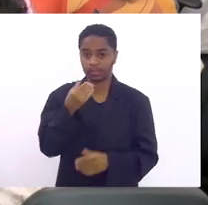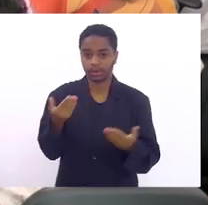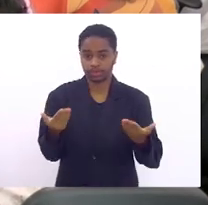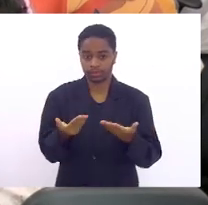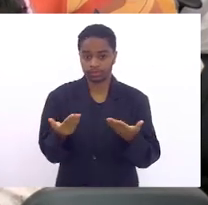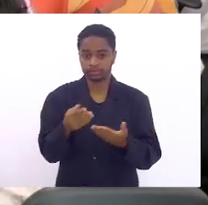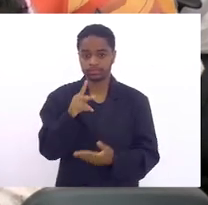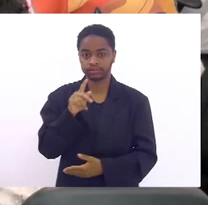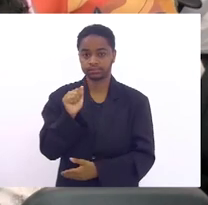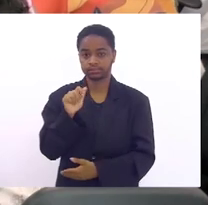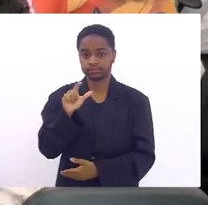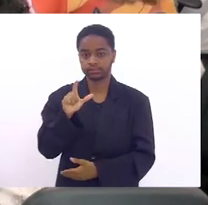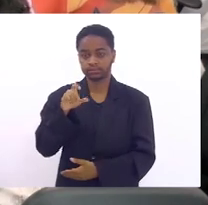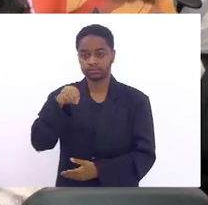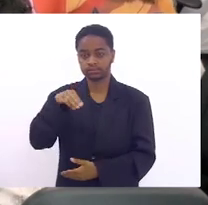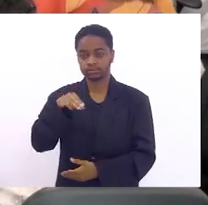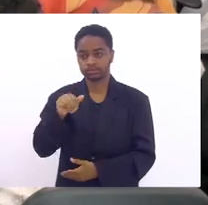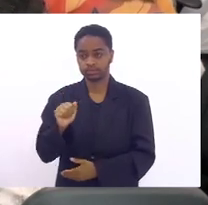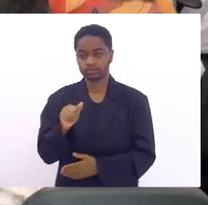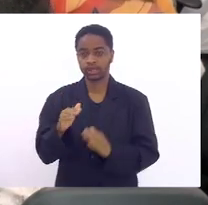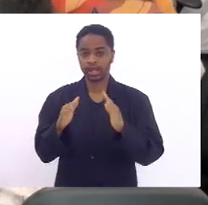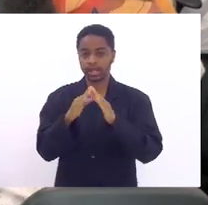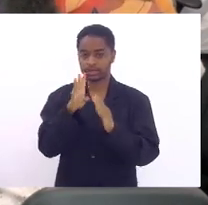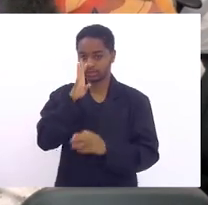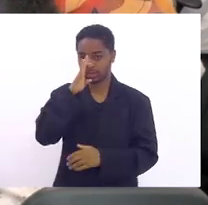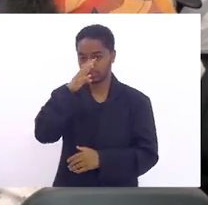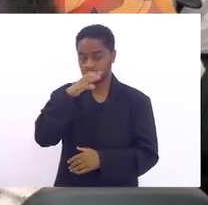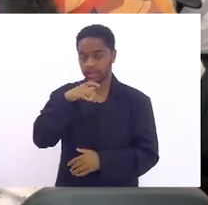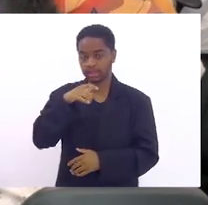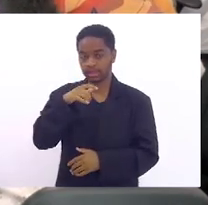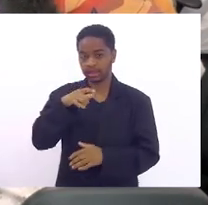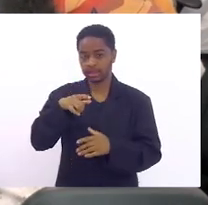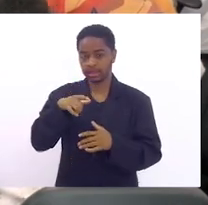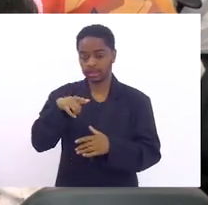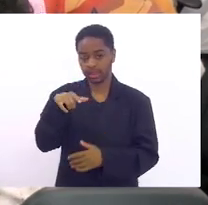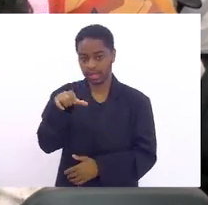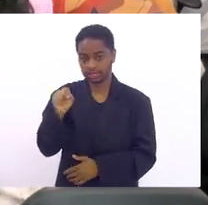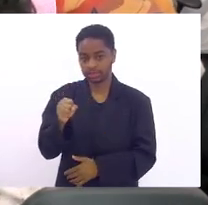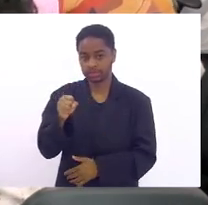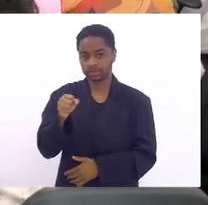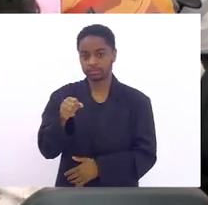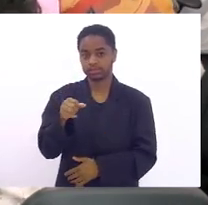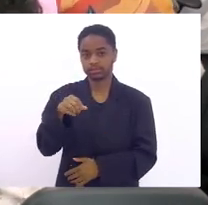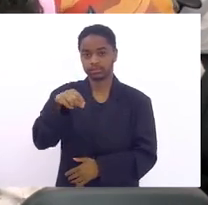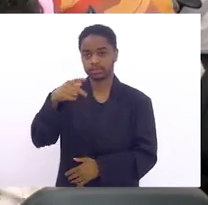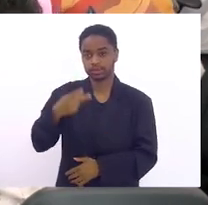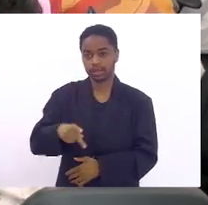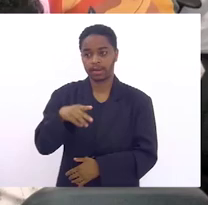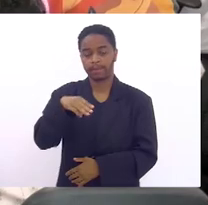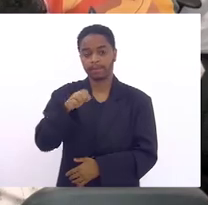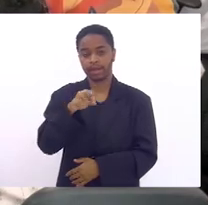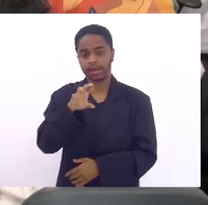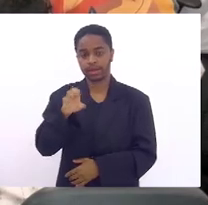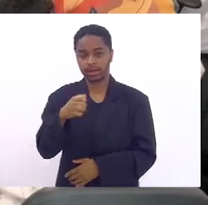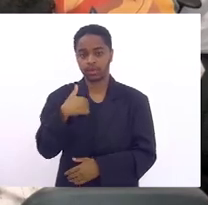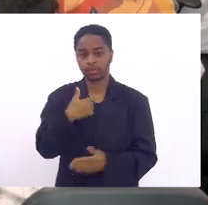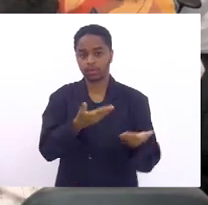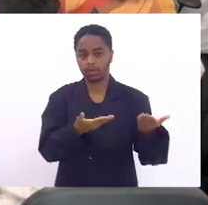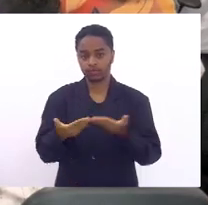senhora Paloma Roberta da casa de resistência lésbica da Maré por favor venha compor a mesa